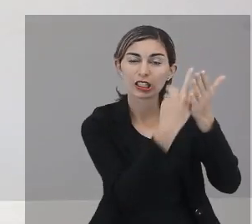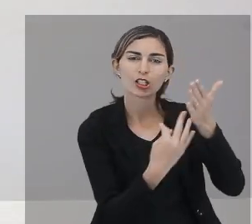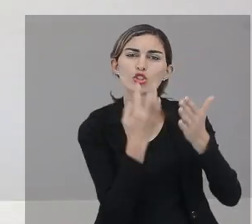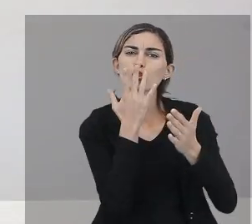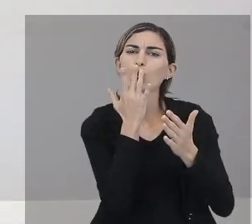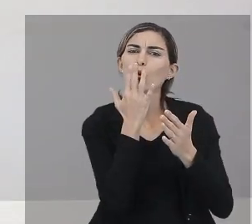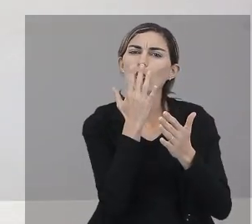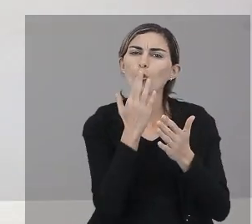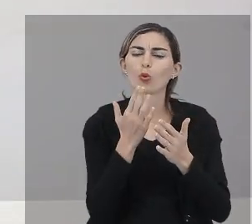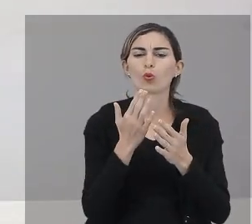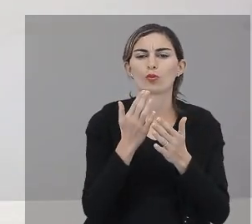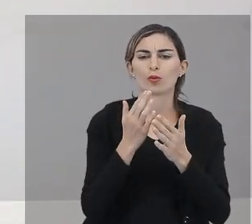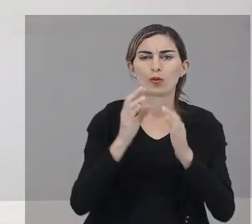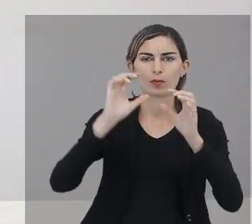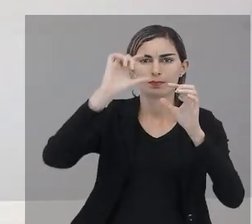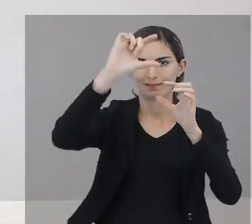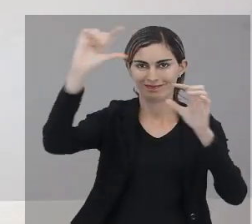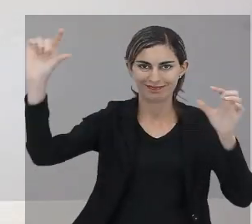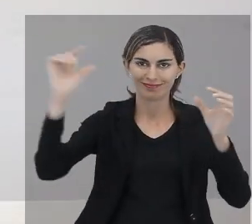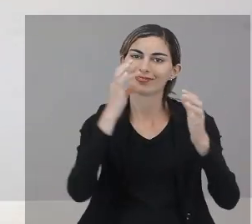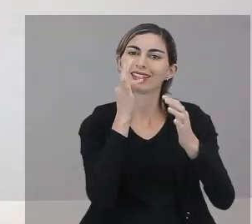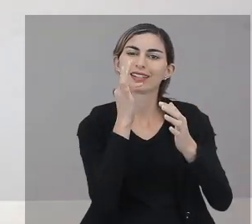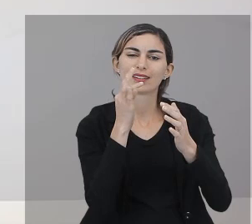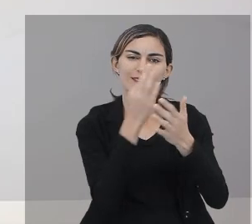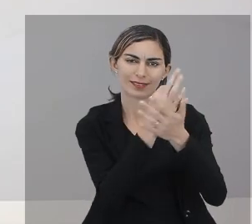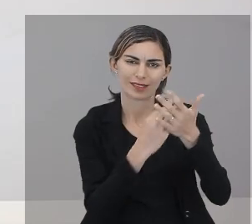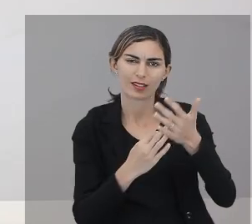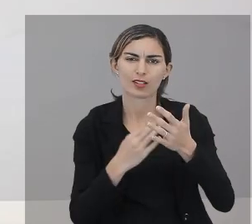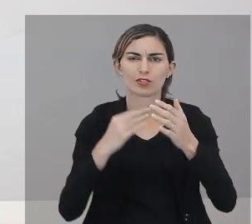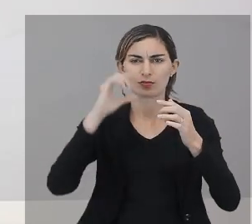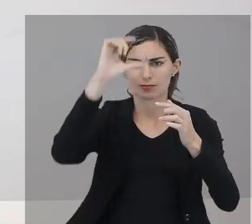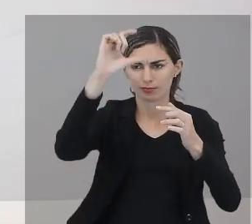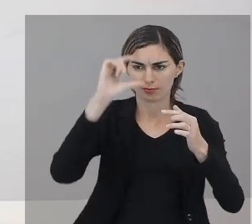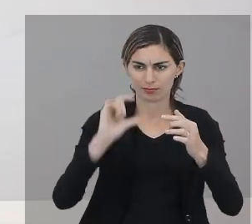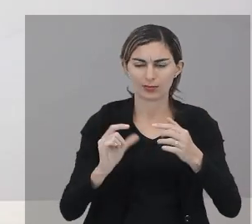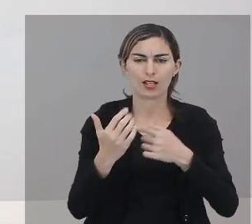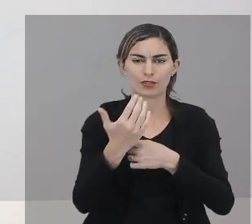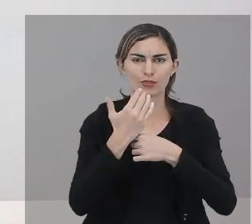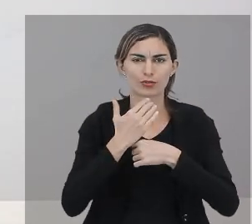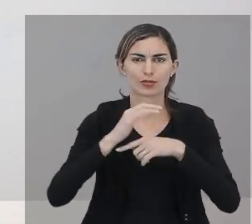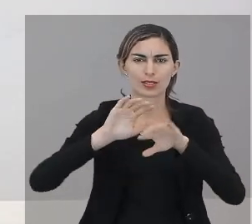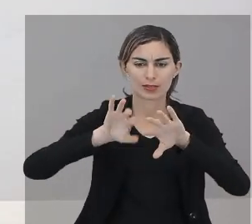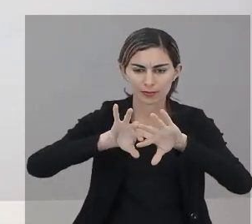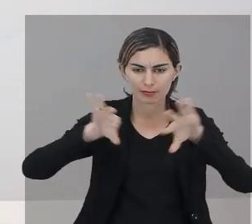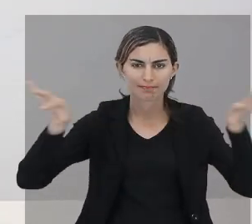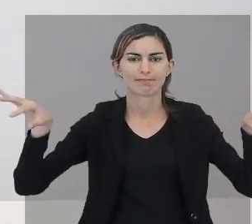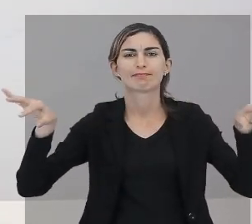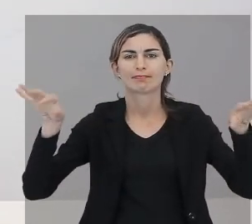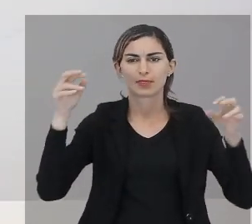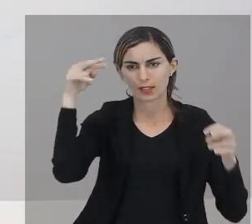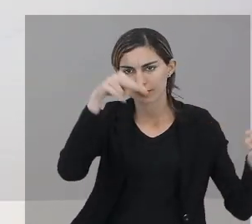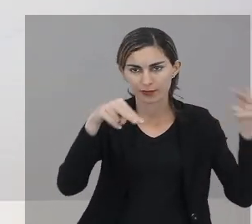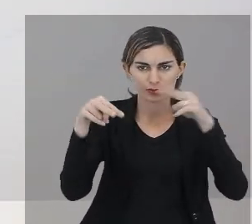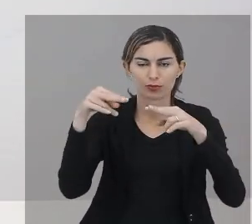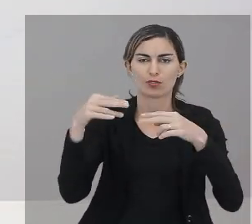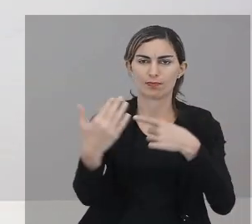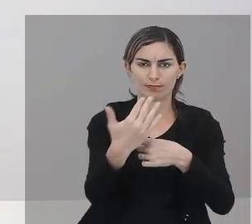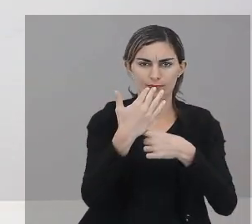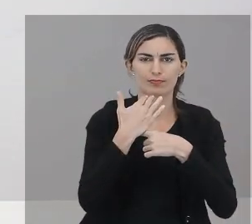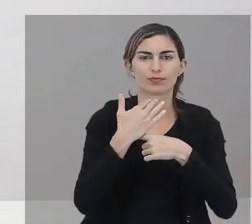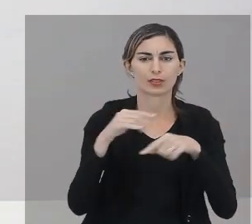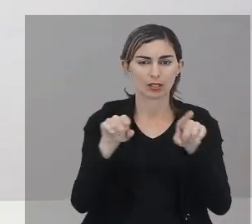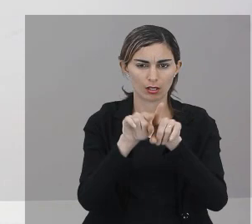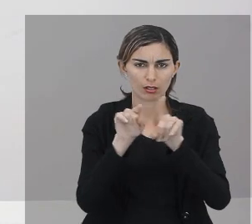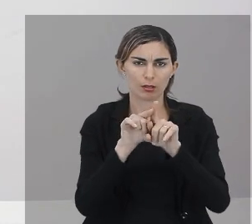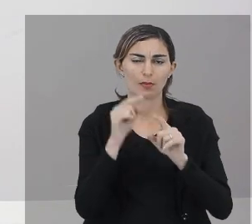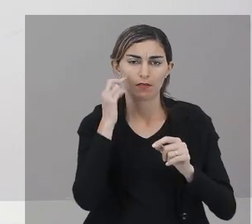do texto elas ficam coloridas para nos diferenciar, por exemplo, de variáveis para comandos. Isso já nos dá uma ajuda visual.